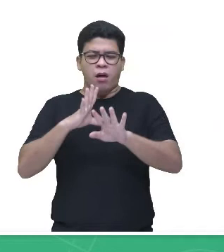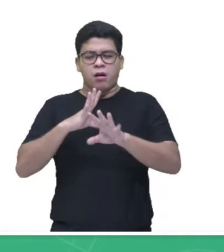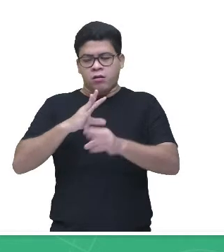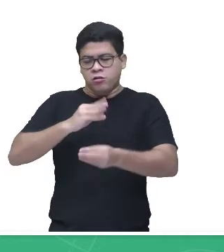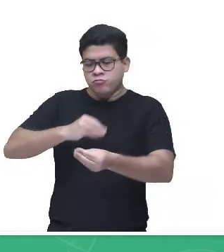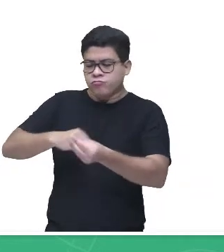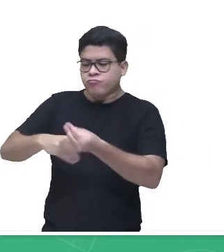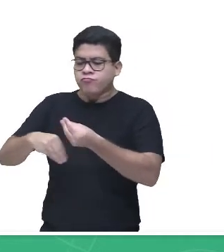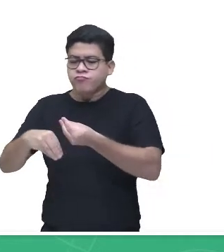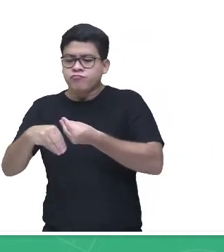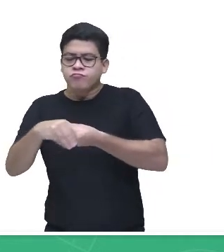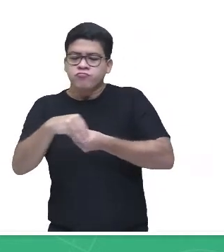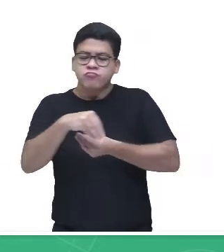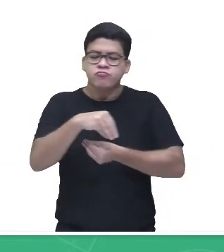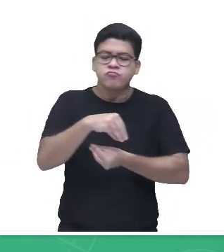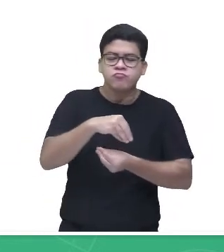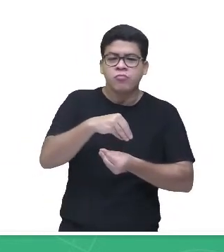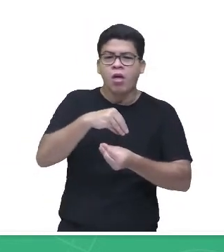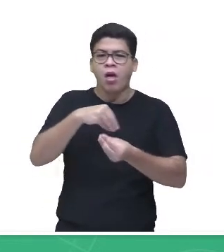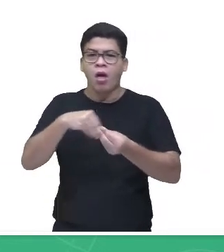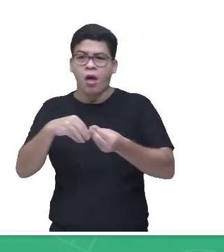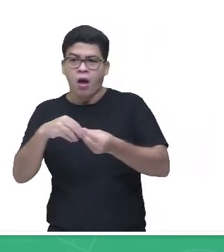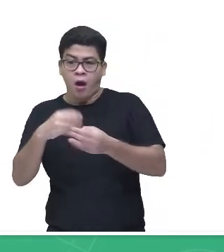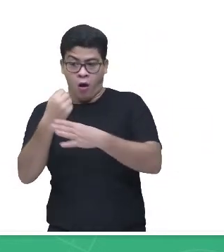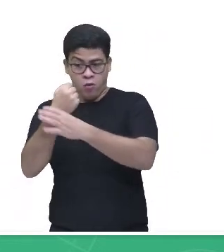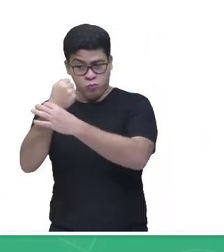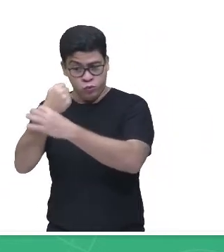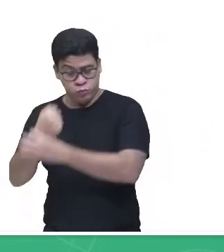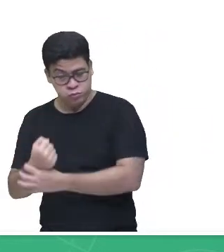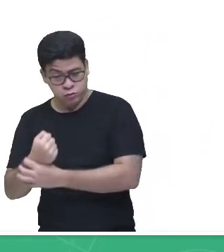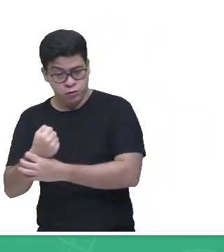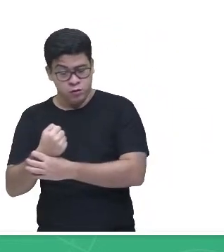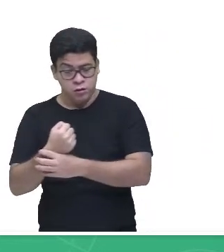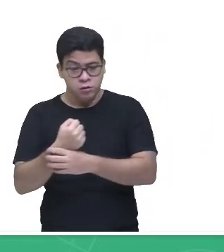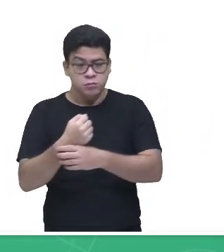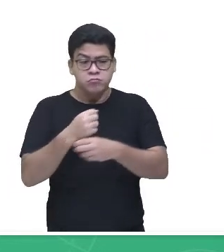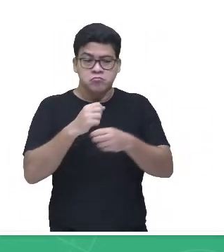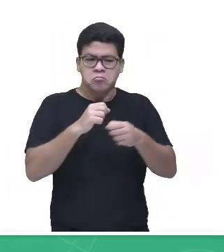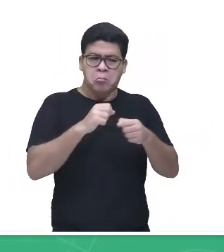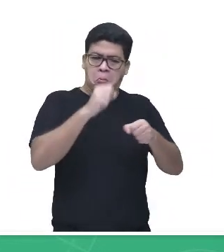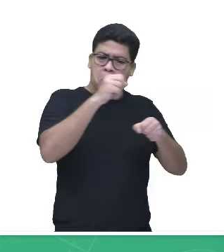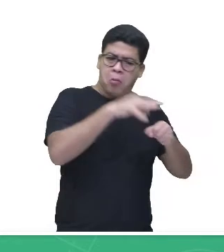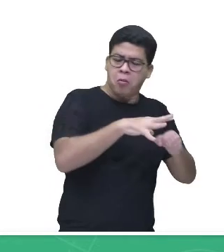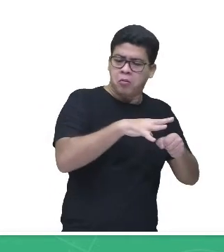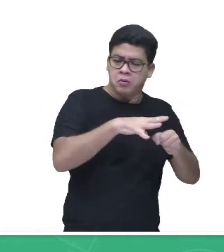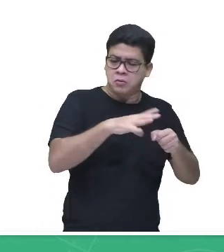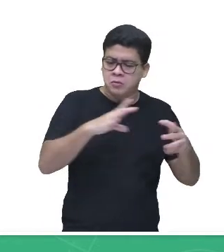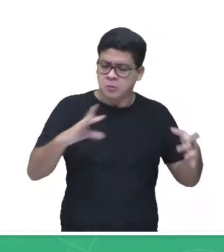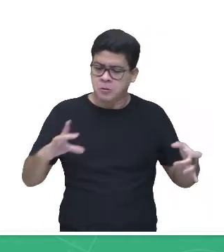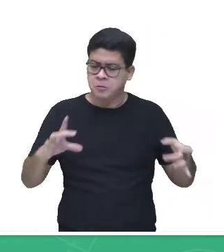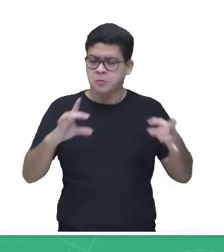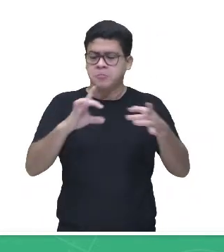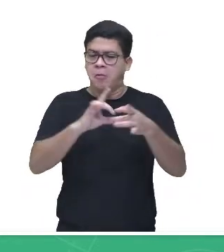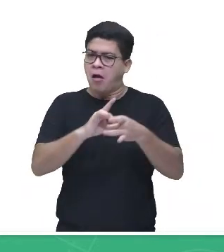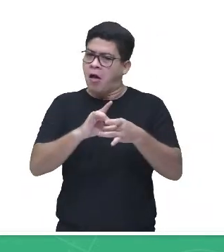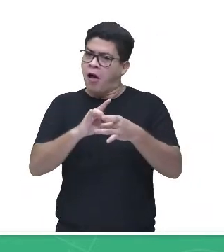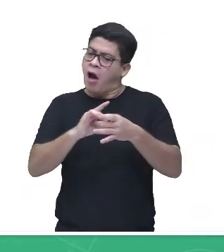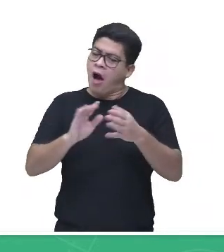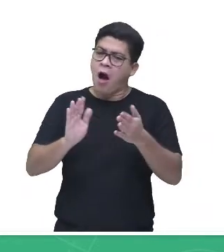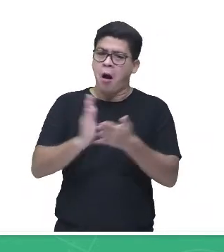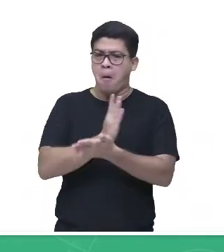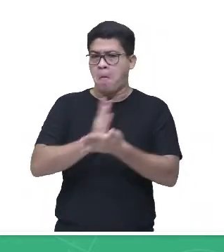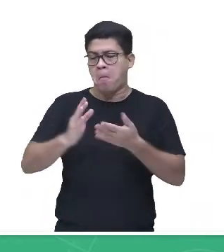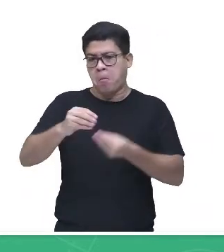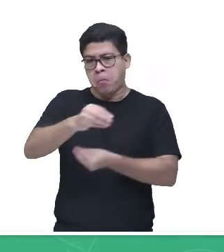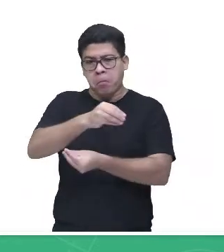o absolutismo e o iluminismo. Isso vai dar certo? A gente vai já ver com alguns exemplos que nós trouxemos para vocês. Alguns déspotas, Frederico